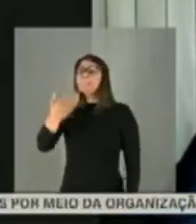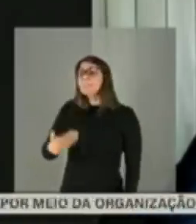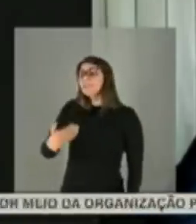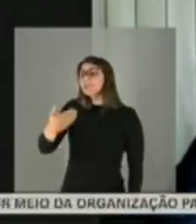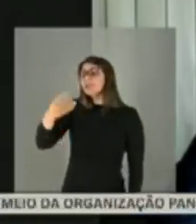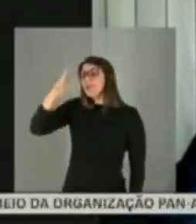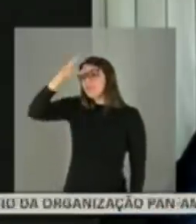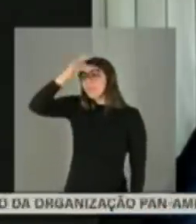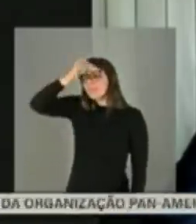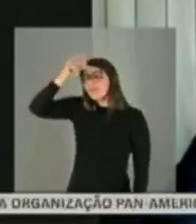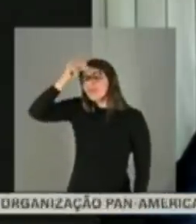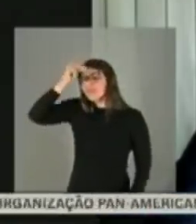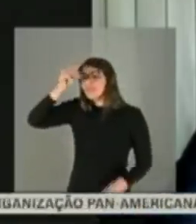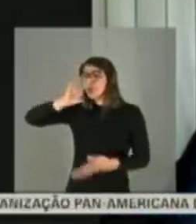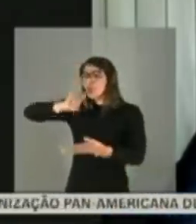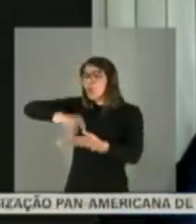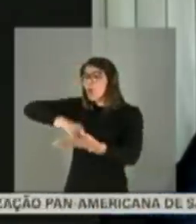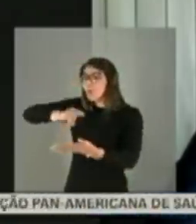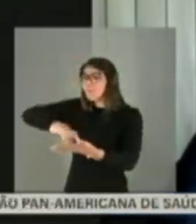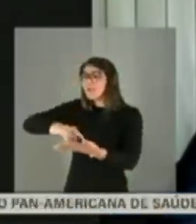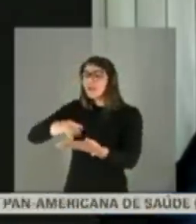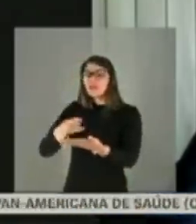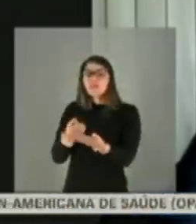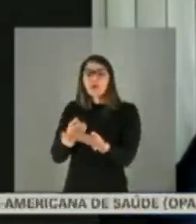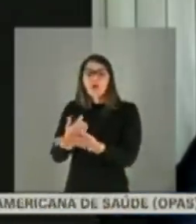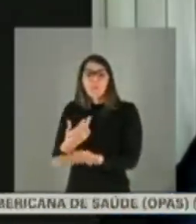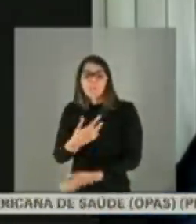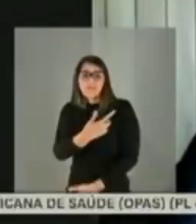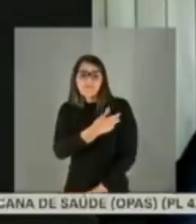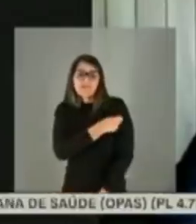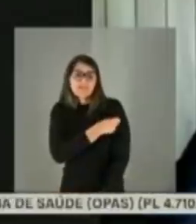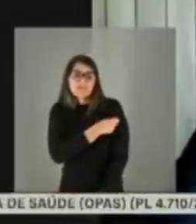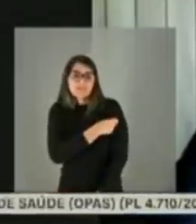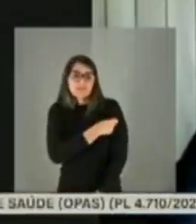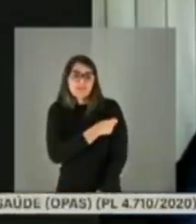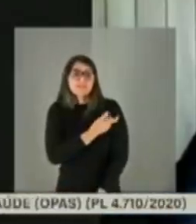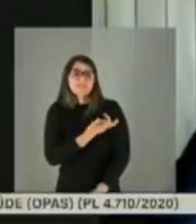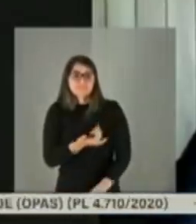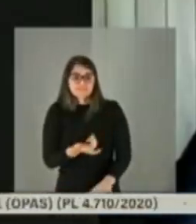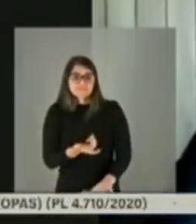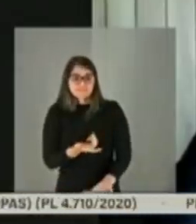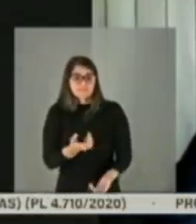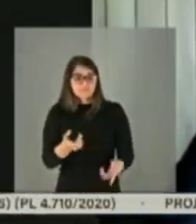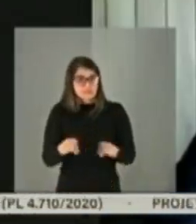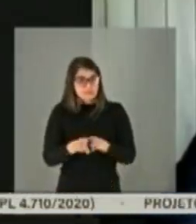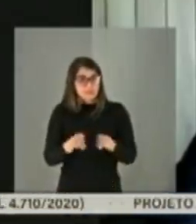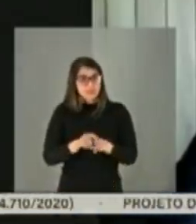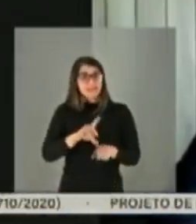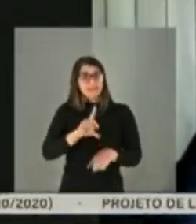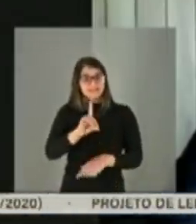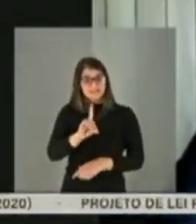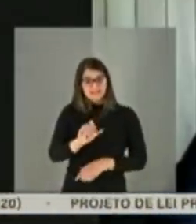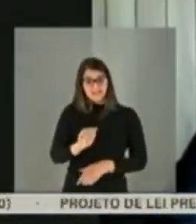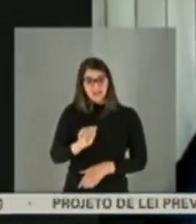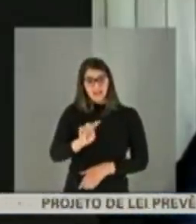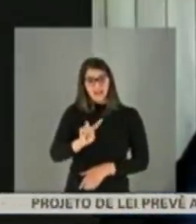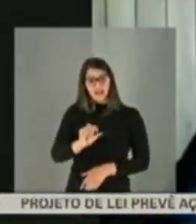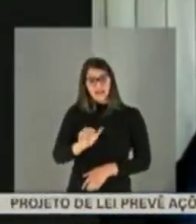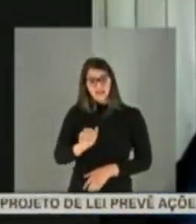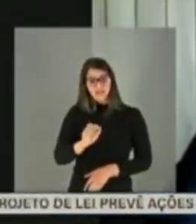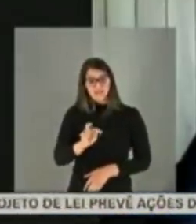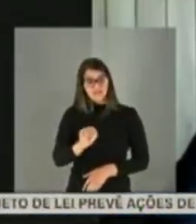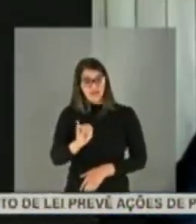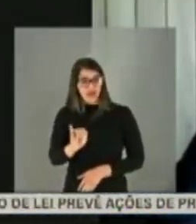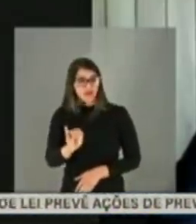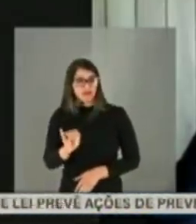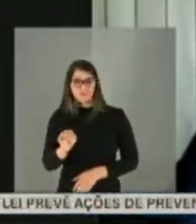prefeitos um documento que compraria vacina, inclusive com a da Davate. A Davate, pelo que eu estou vendo aqui,